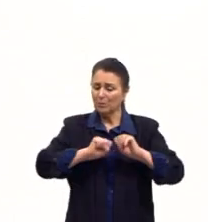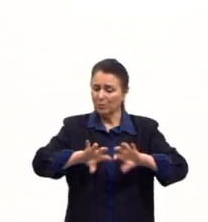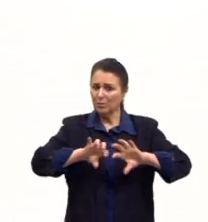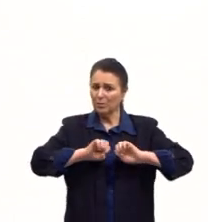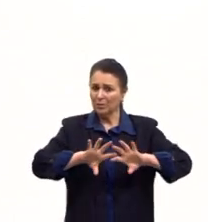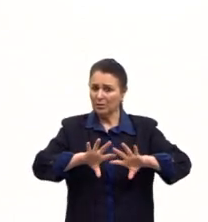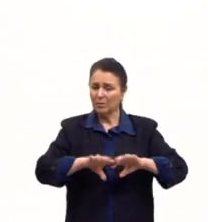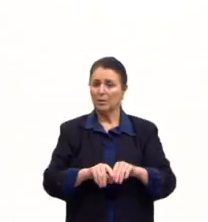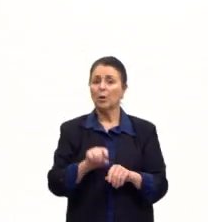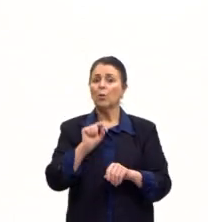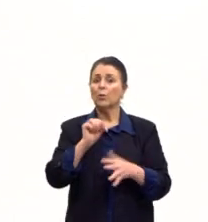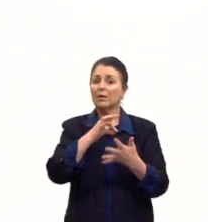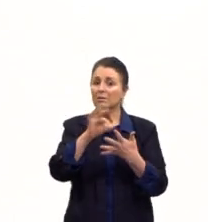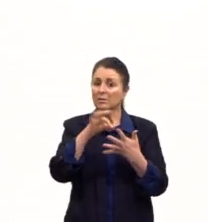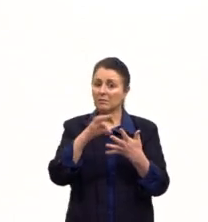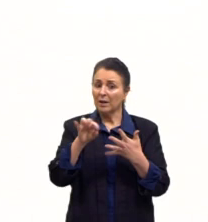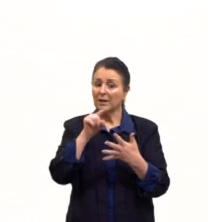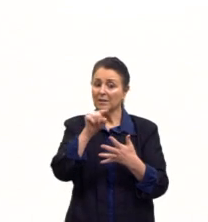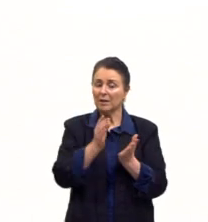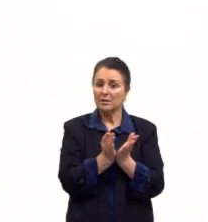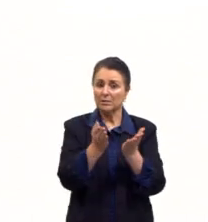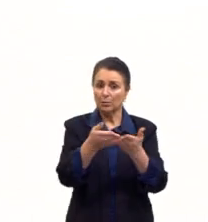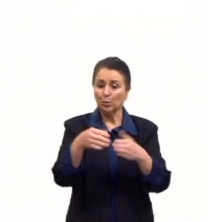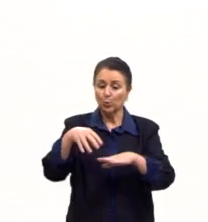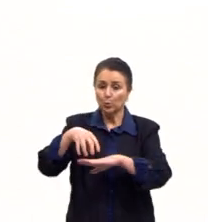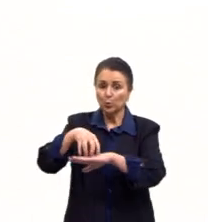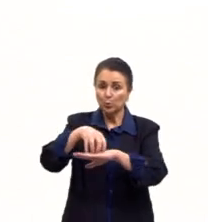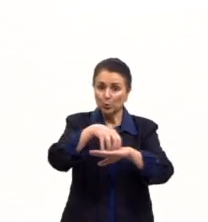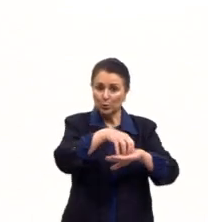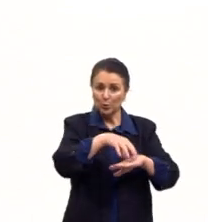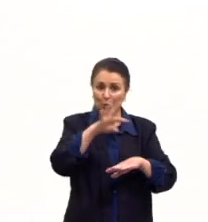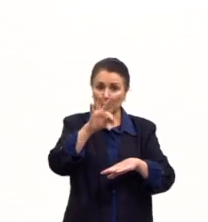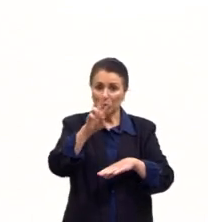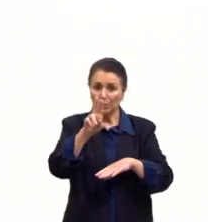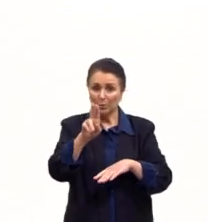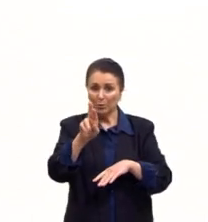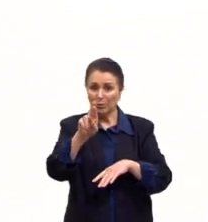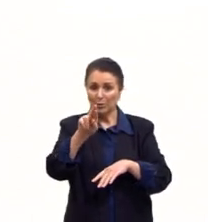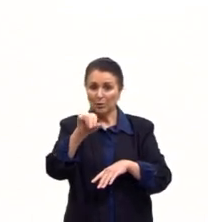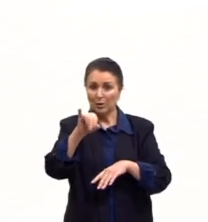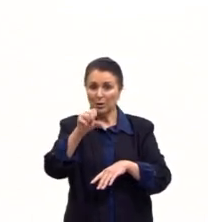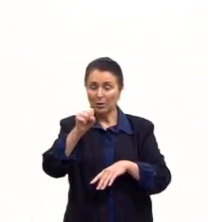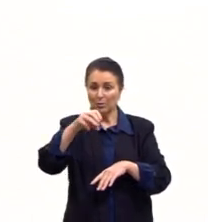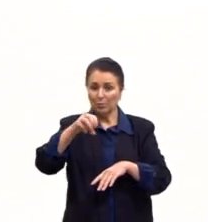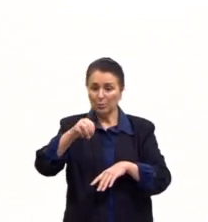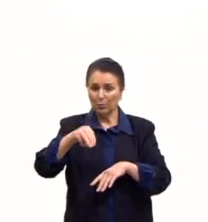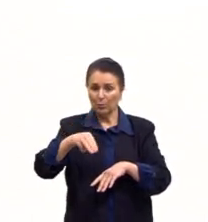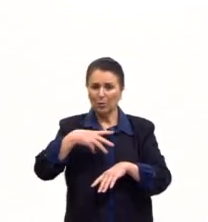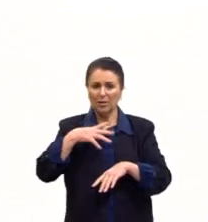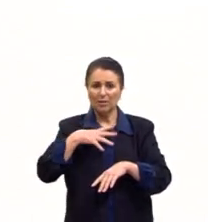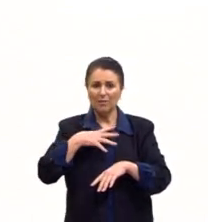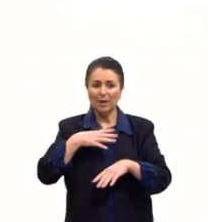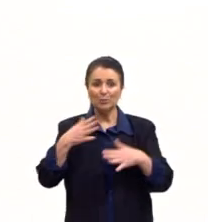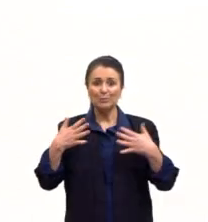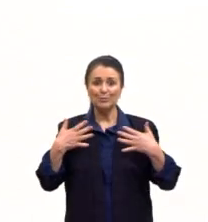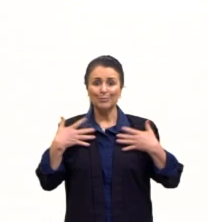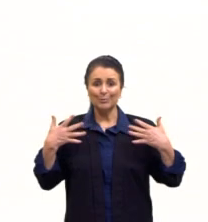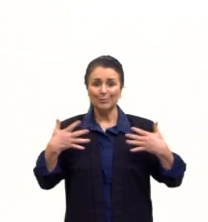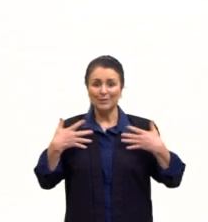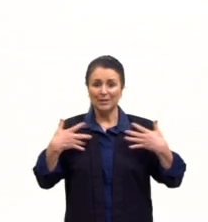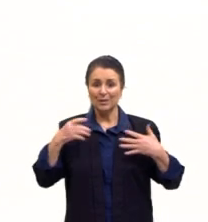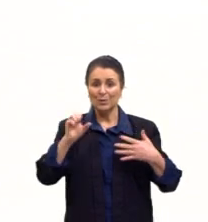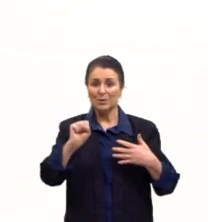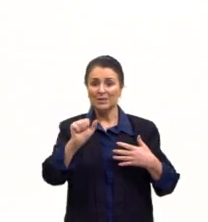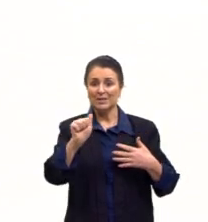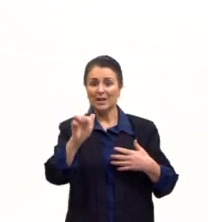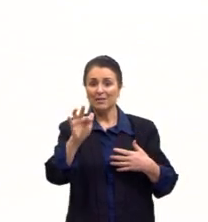nesse setor aí principalmente né o turismo dentro do norte da África botsuana por exemplo safaris né Nós temos